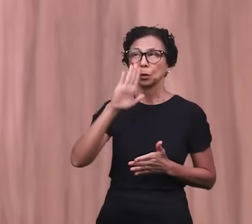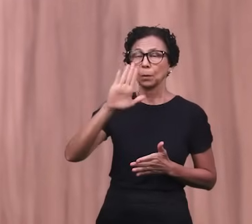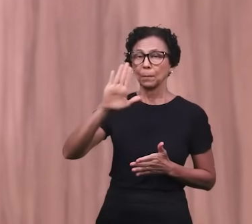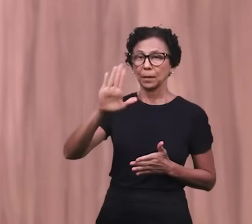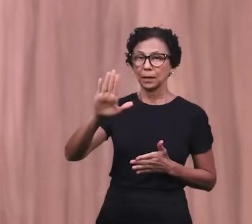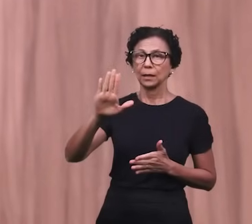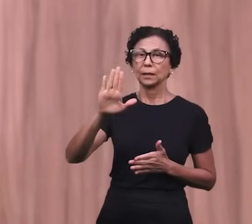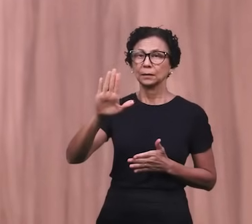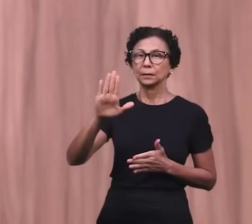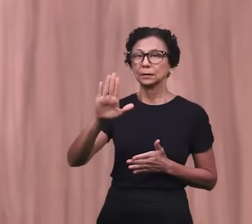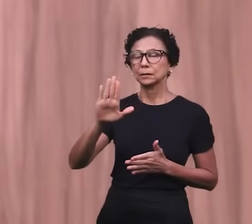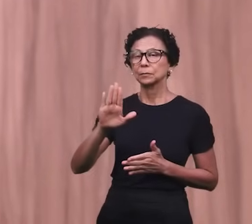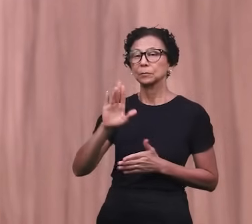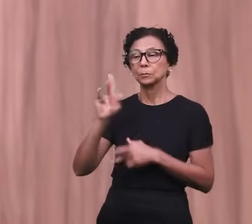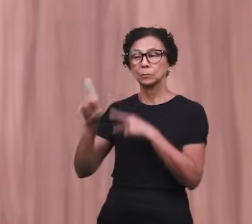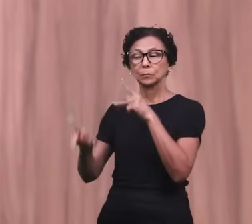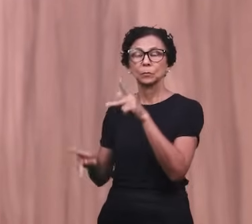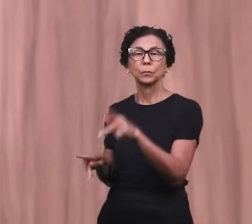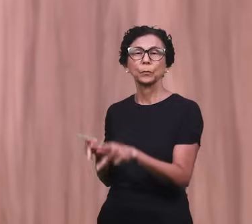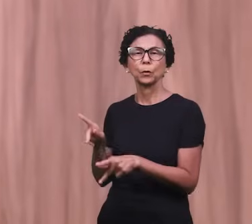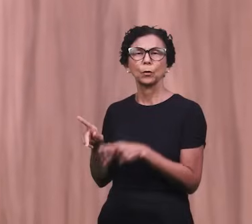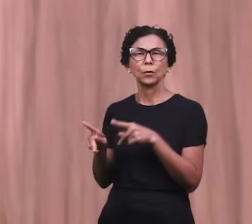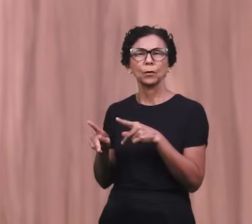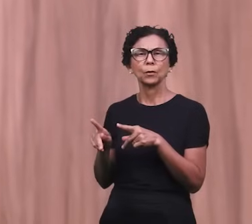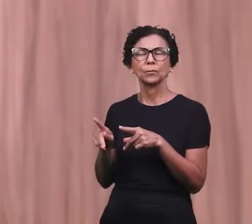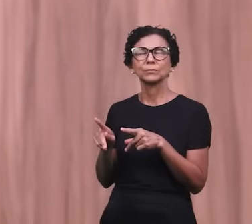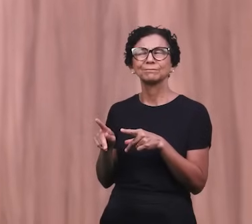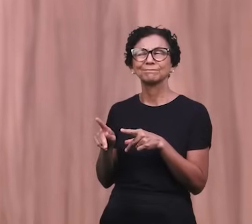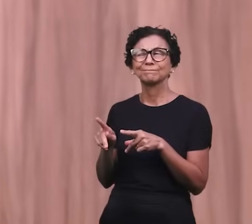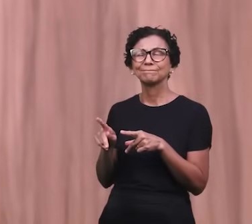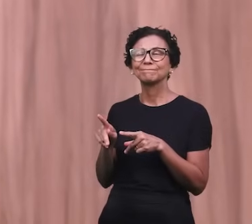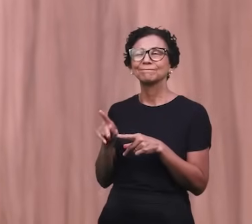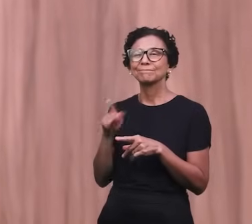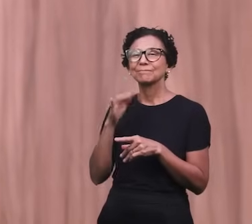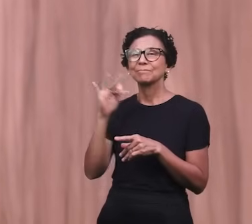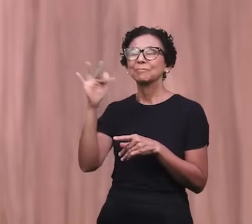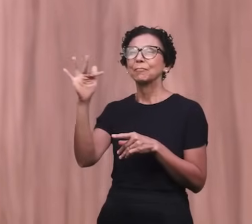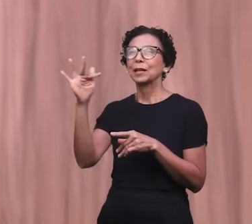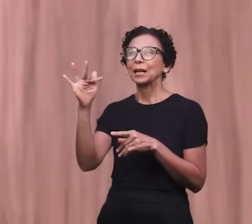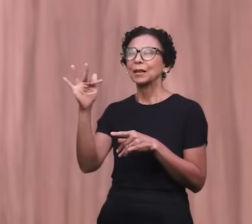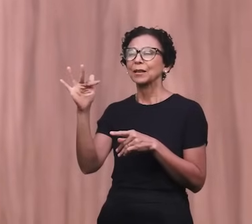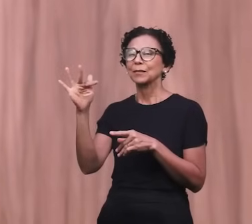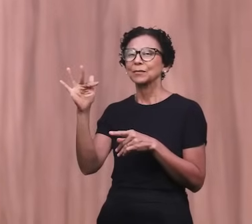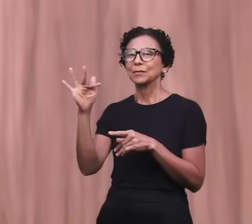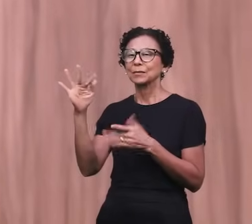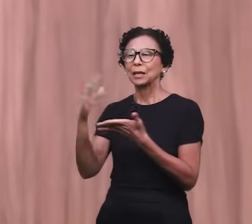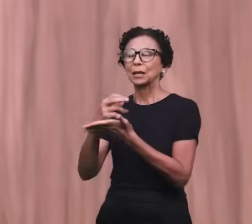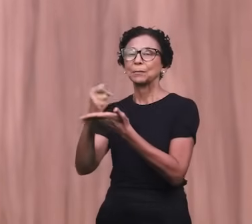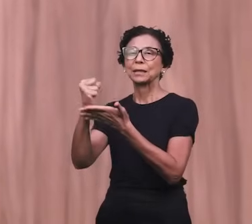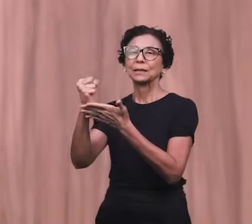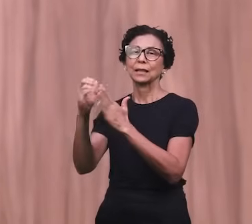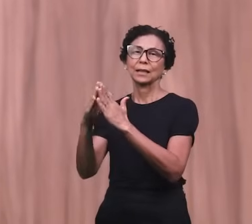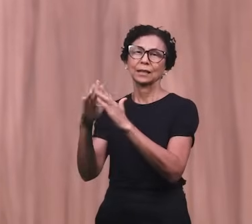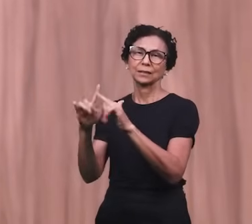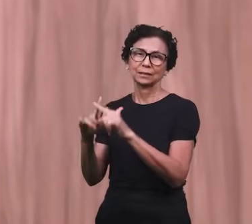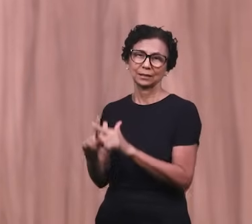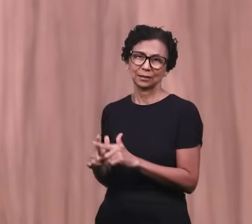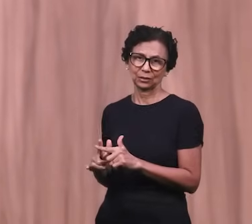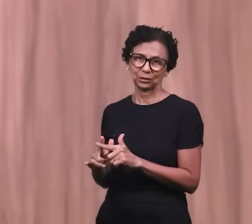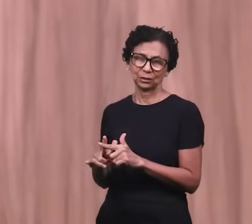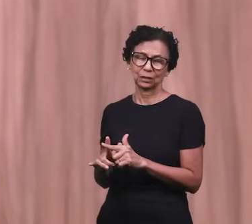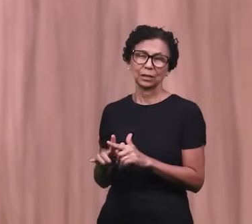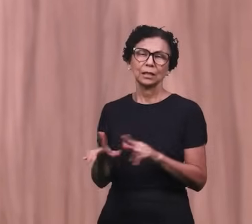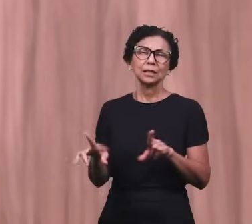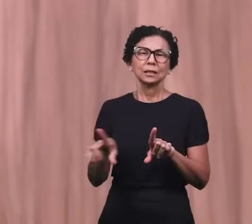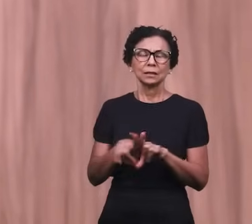promessa que o Senhor tem para o teu povo de um dia, ó Pai, estar contigo na eternidade. Nós te louvamos pela